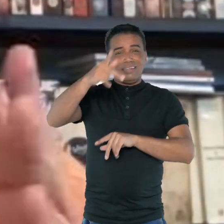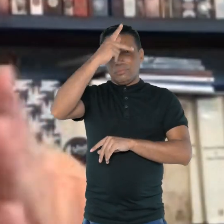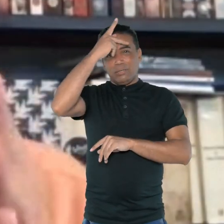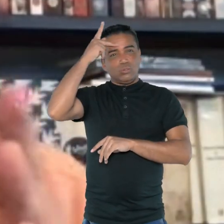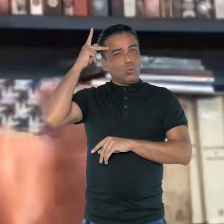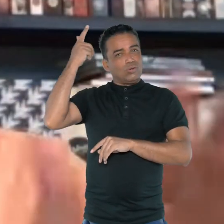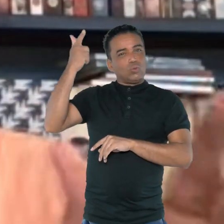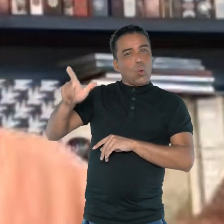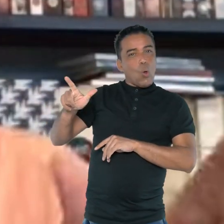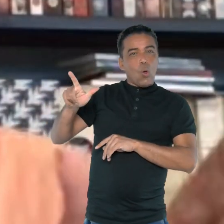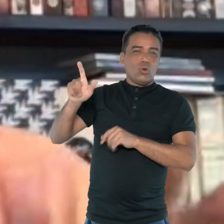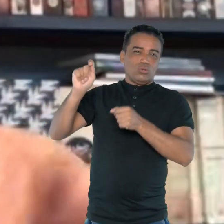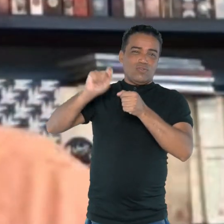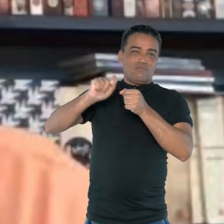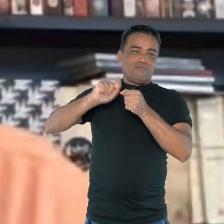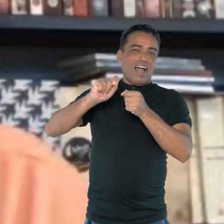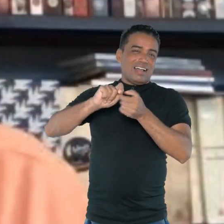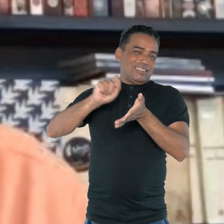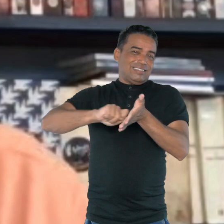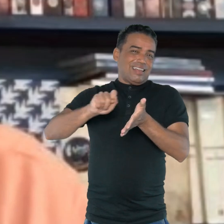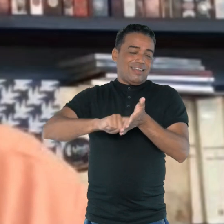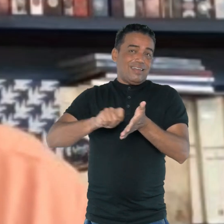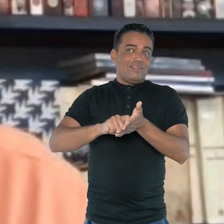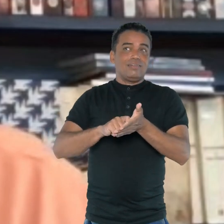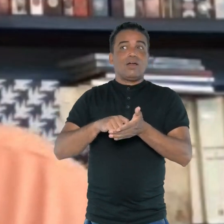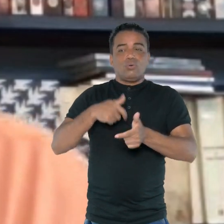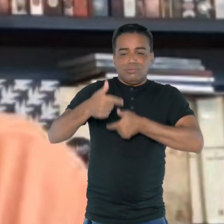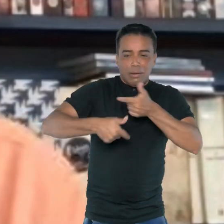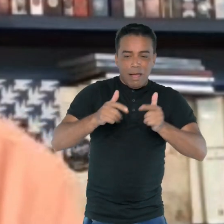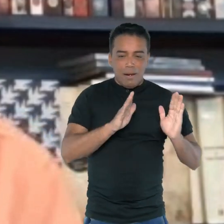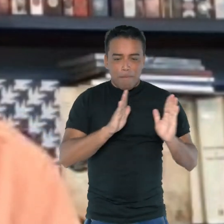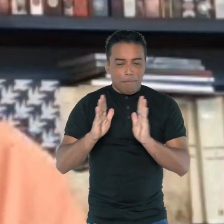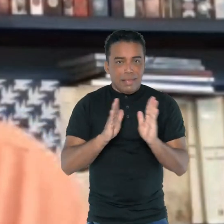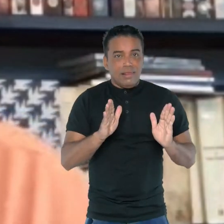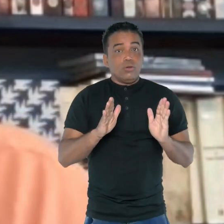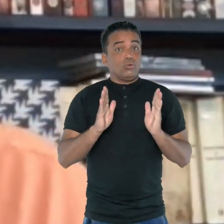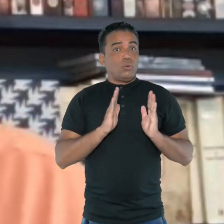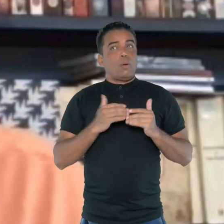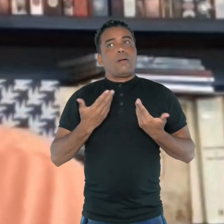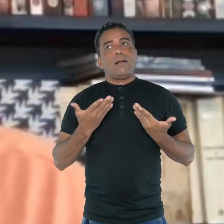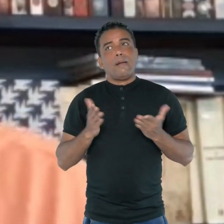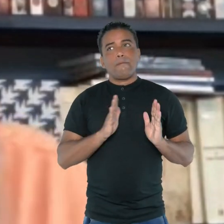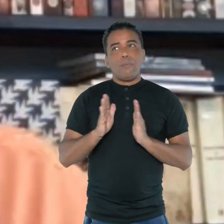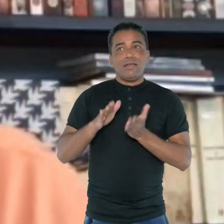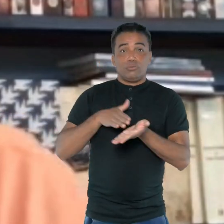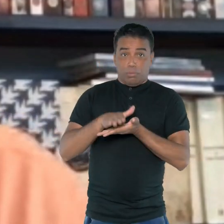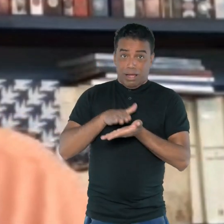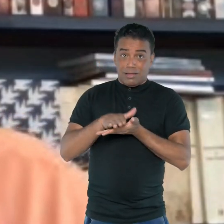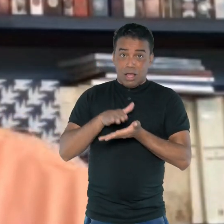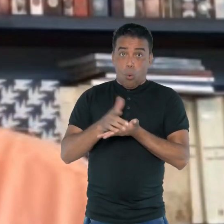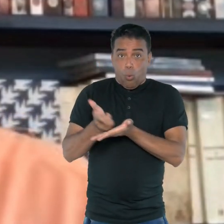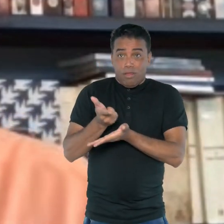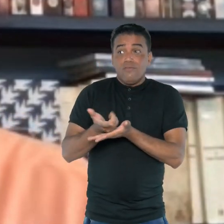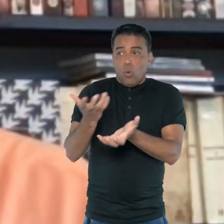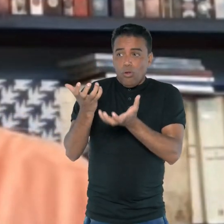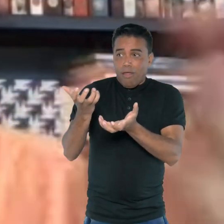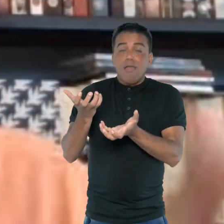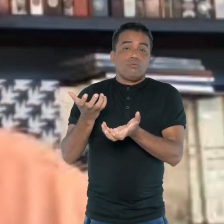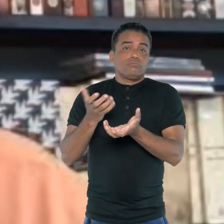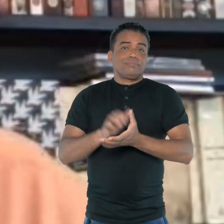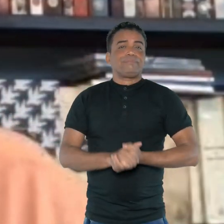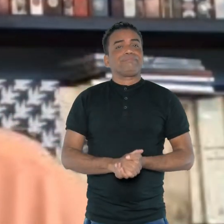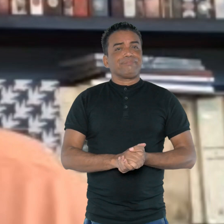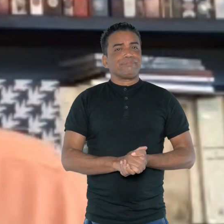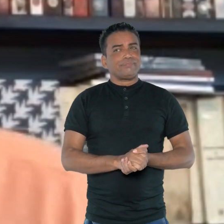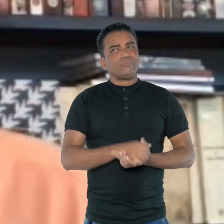Os autores trabalham durante um determinado período, está no momento de publicar um livro, quero publicar um livro, ou